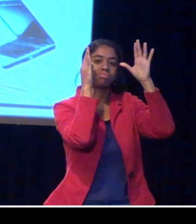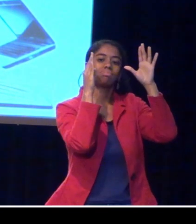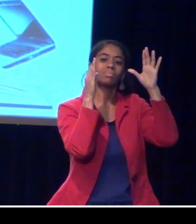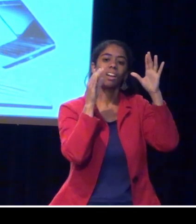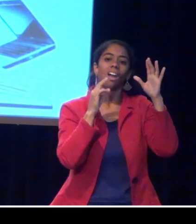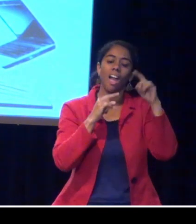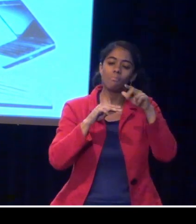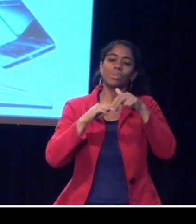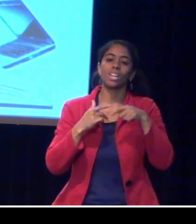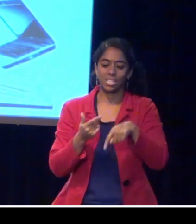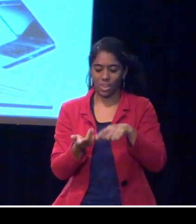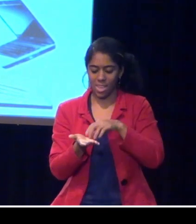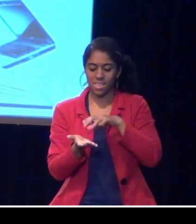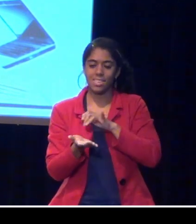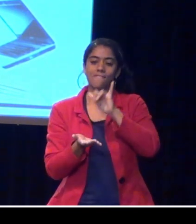nossas relações se passam.